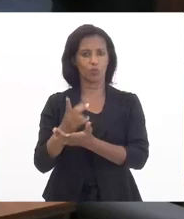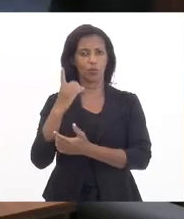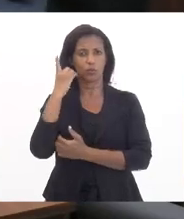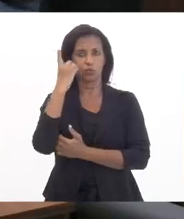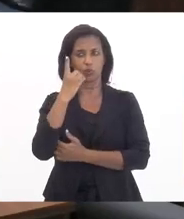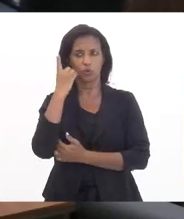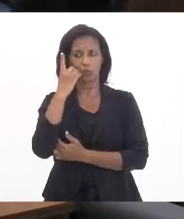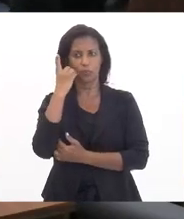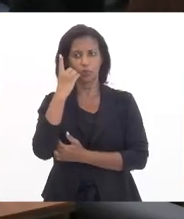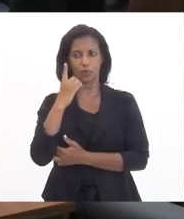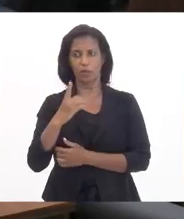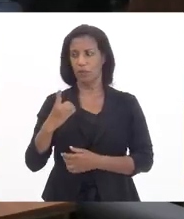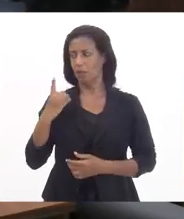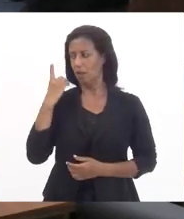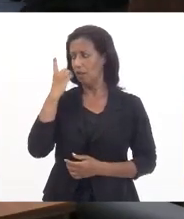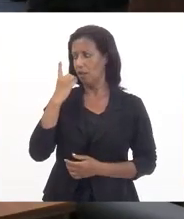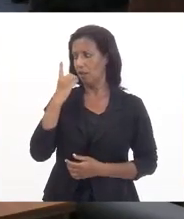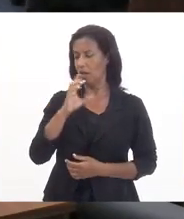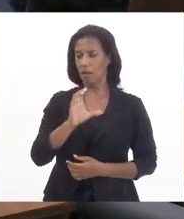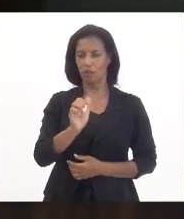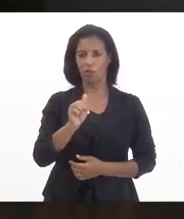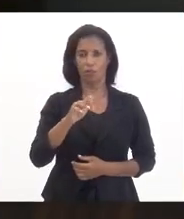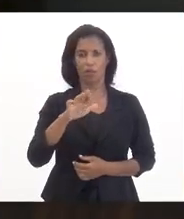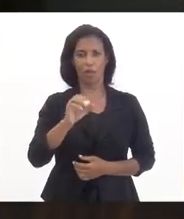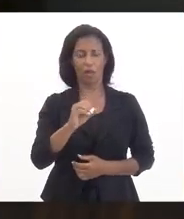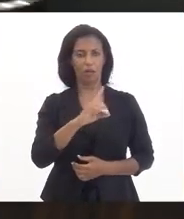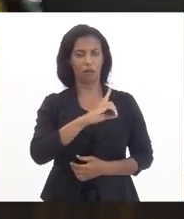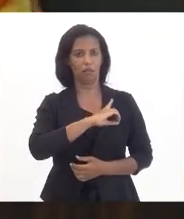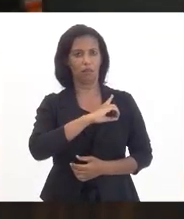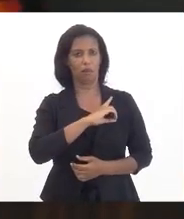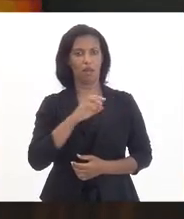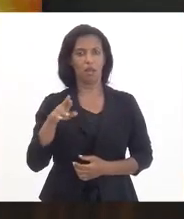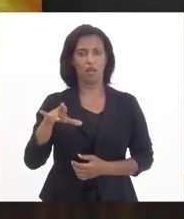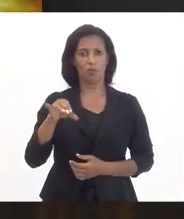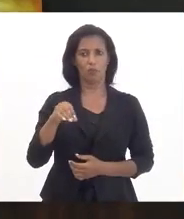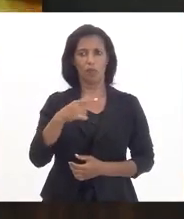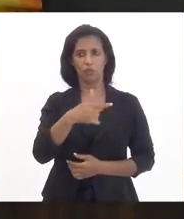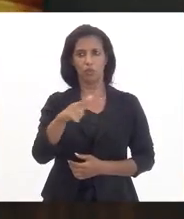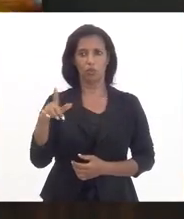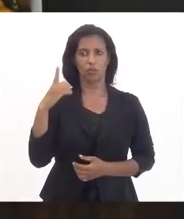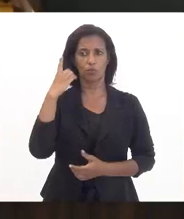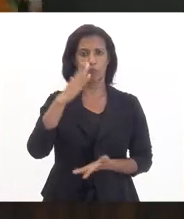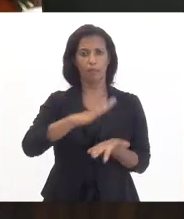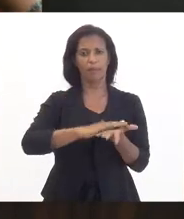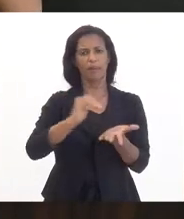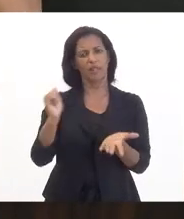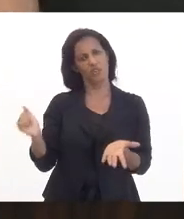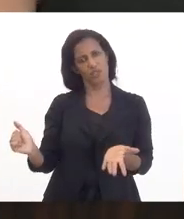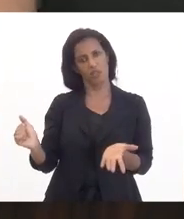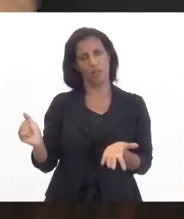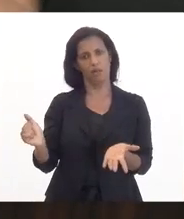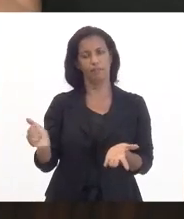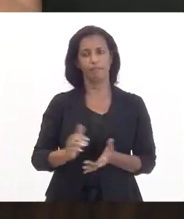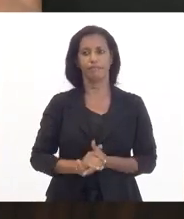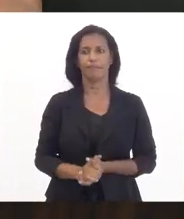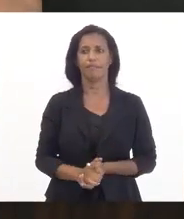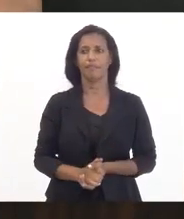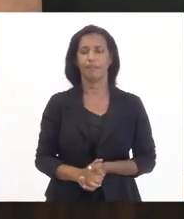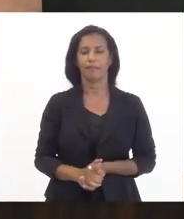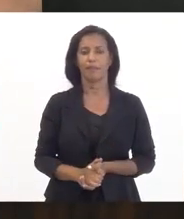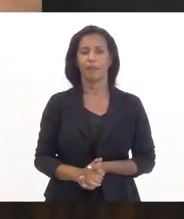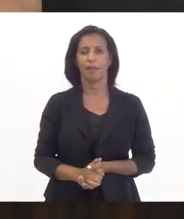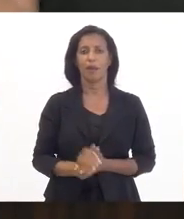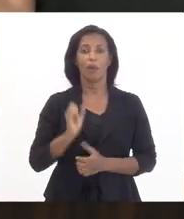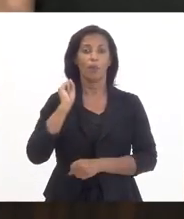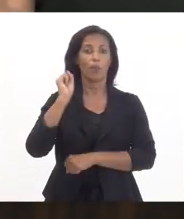deputado delegado Carlos Augusto, a Marta Rocha, Márcio Roberto e os demais deputados, para retirar para a gente no primeiro trimestre